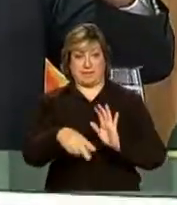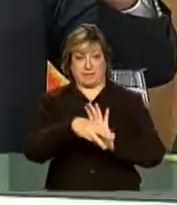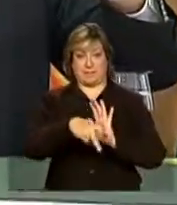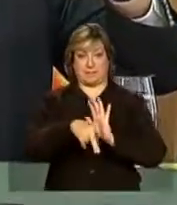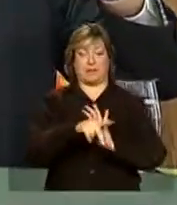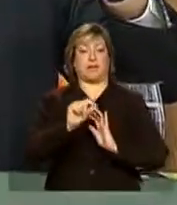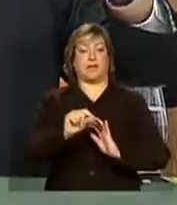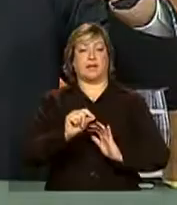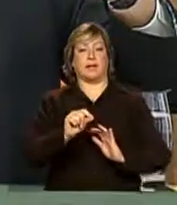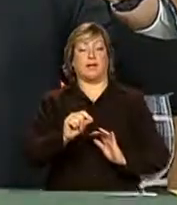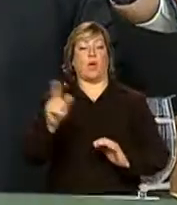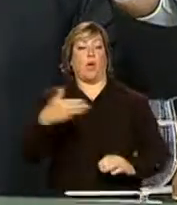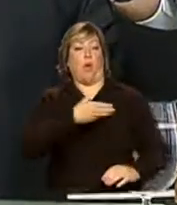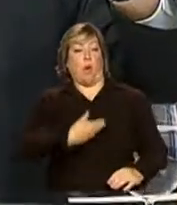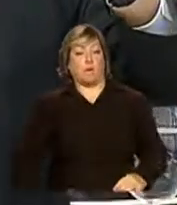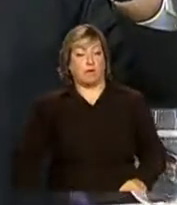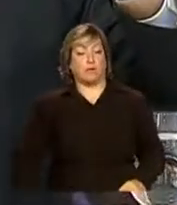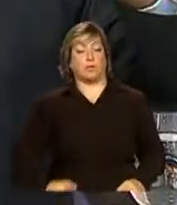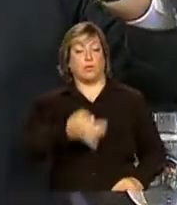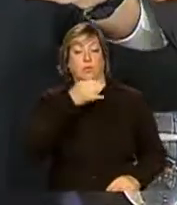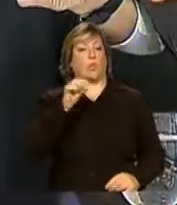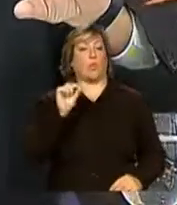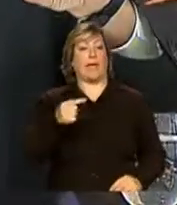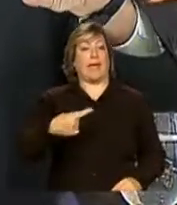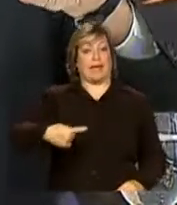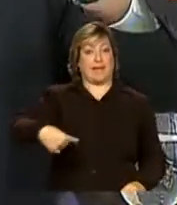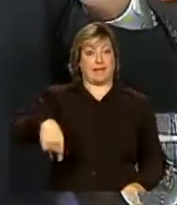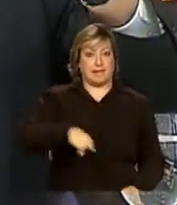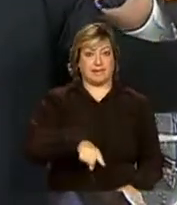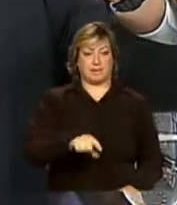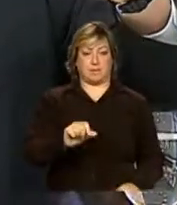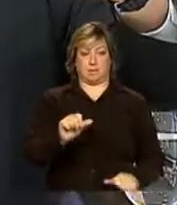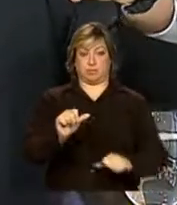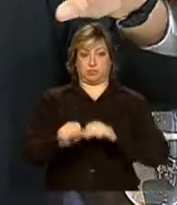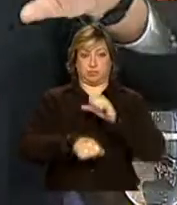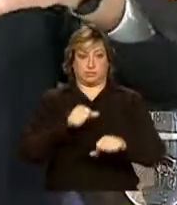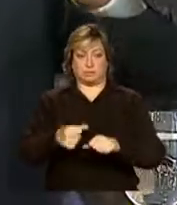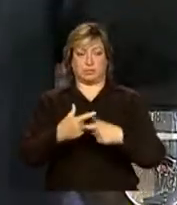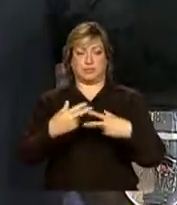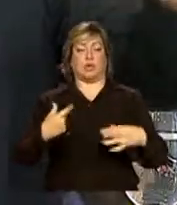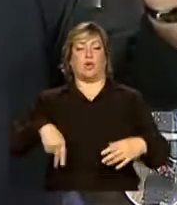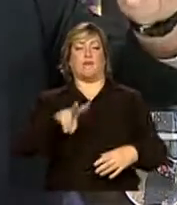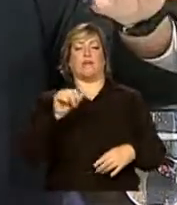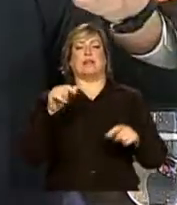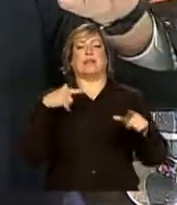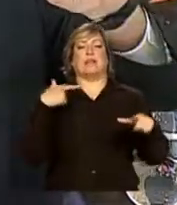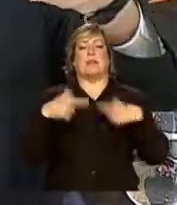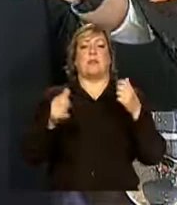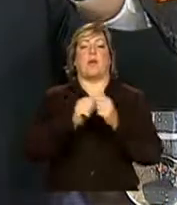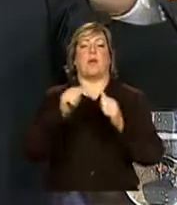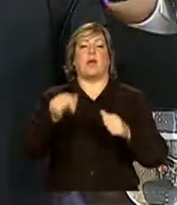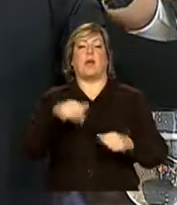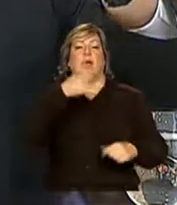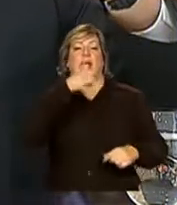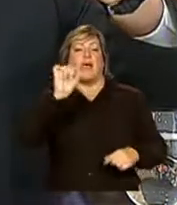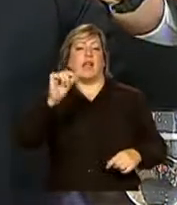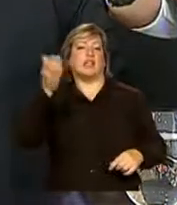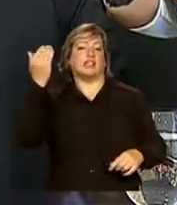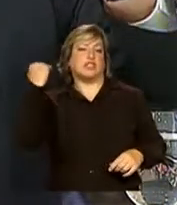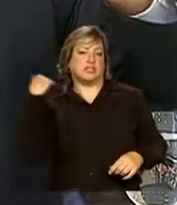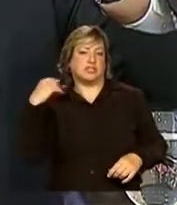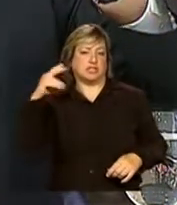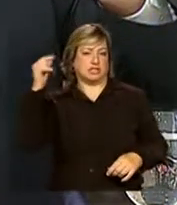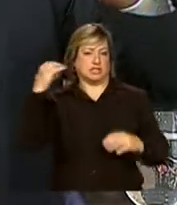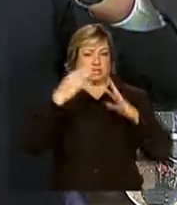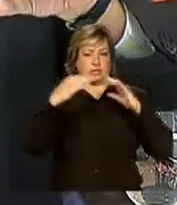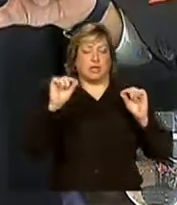uma orientação do governo, ou seja, é que esses impactos sejam... nós vamos trabalhar com essa energia velha, com essa transmissão velha, de